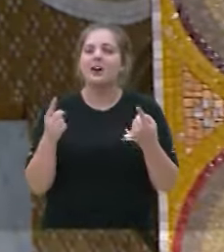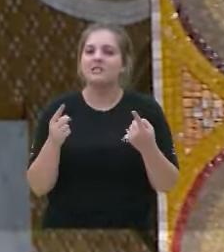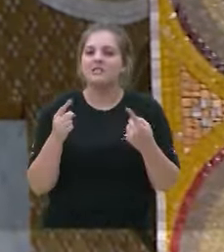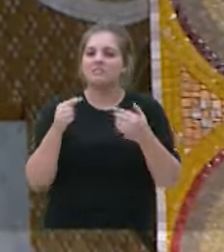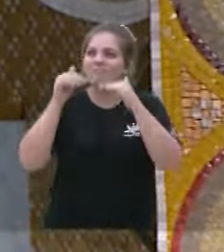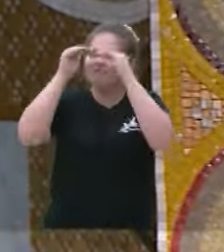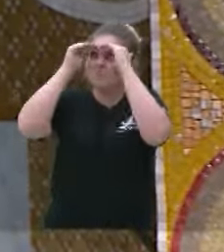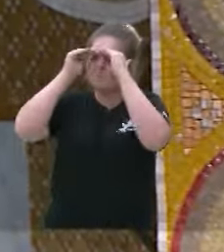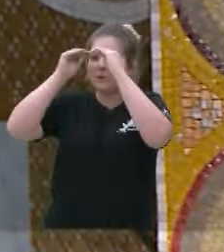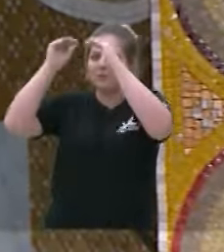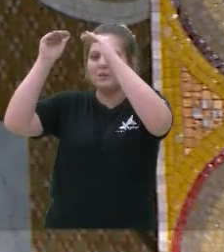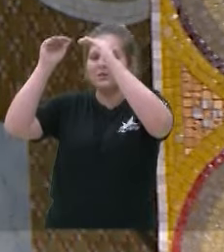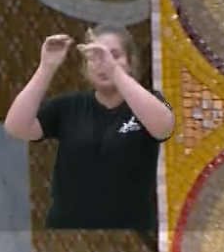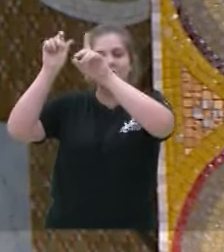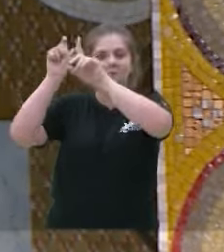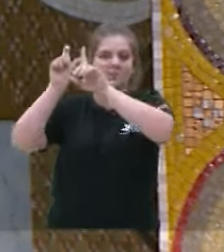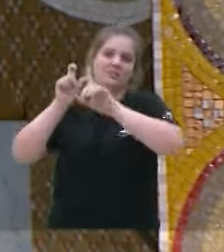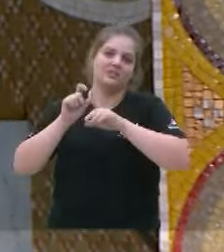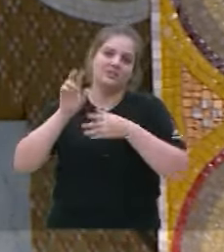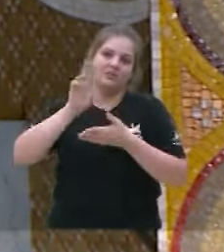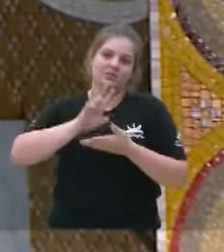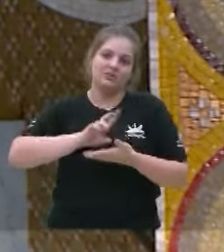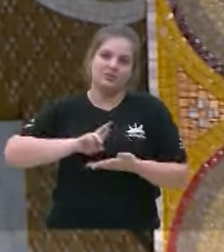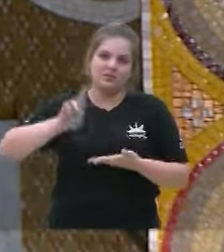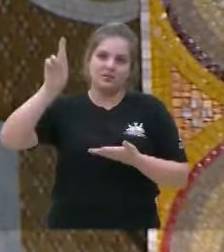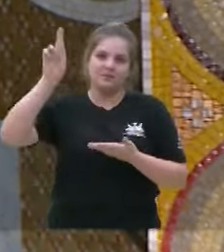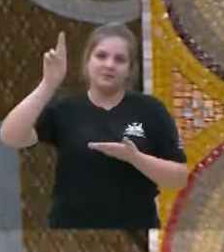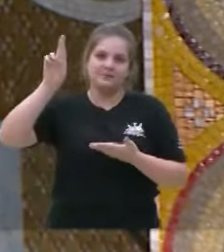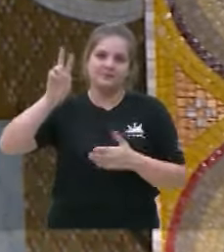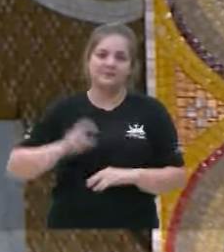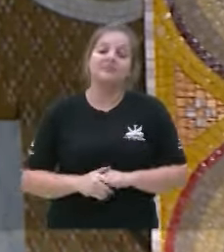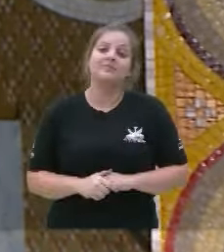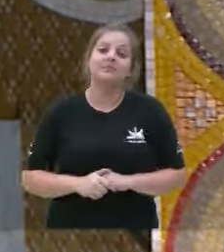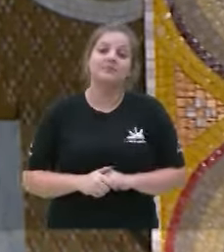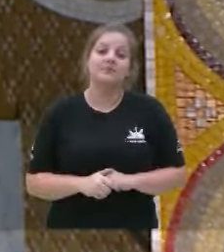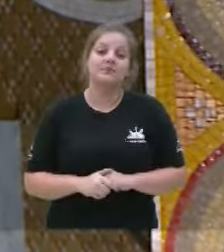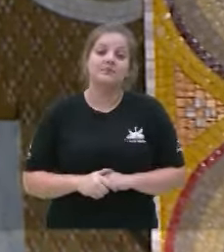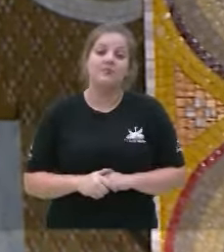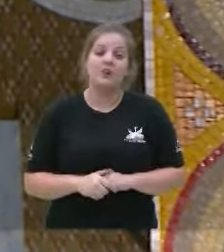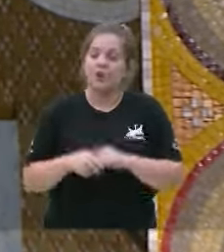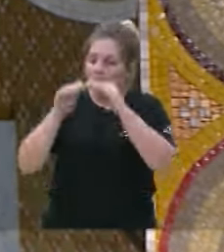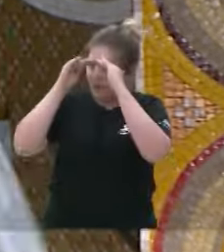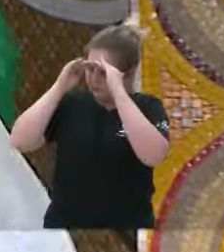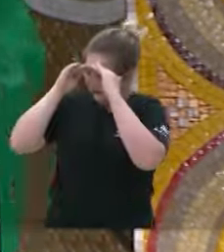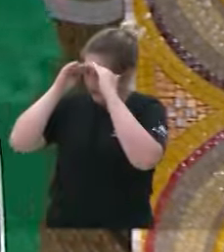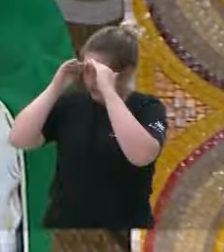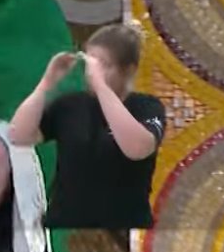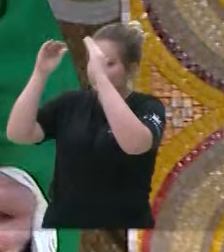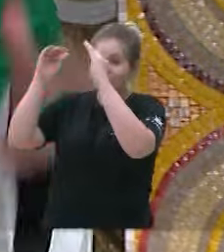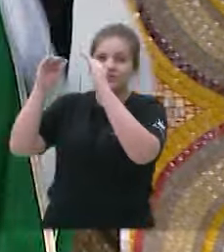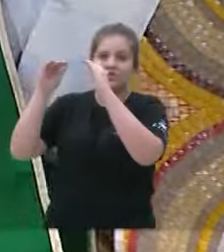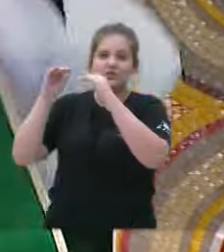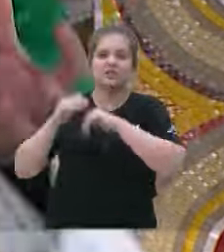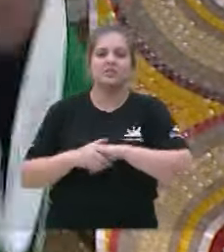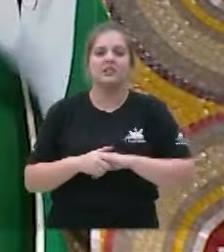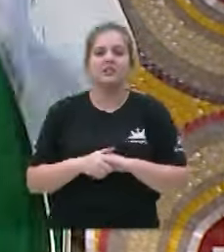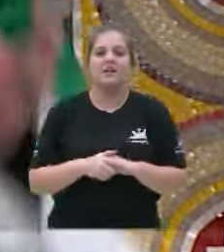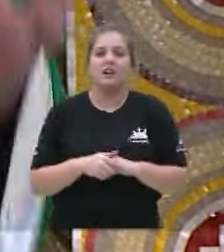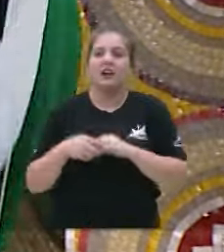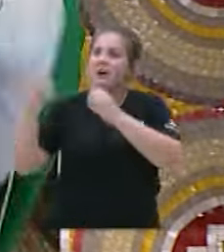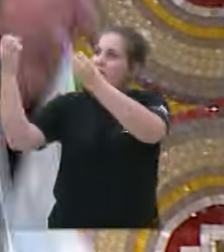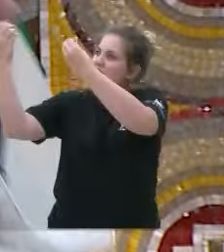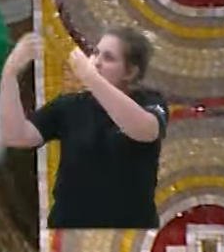obediente às palavras dos senhor obediente aos seus